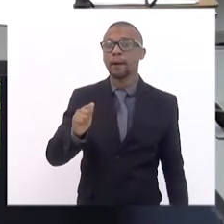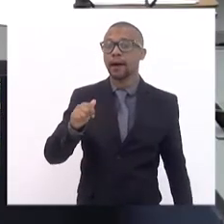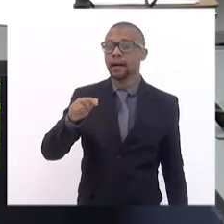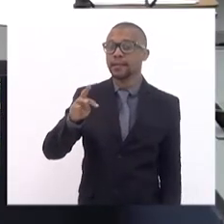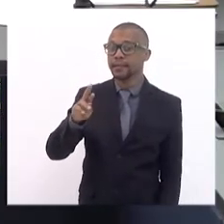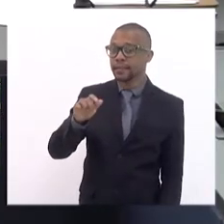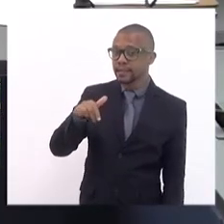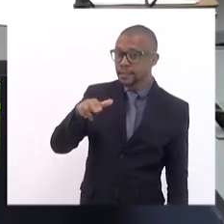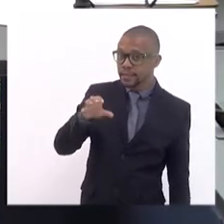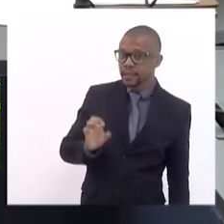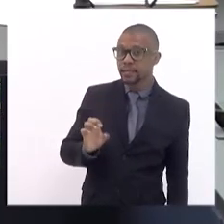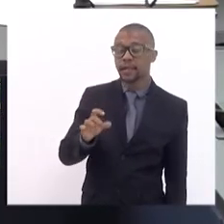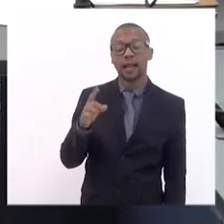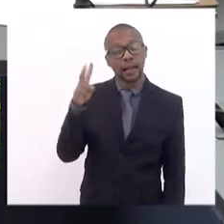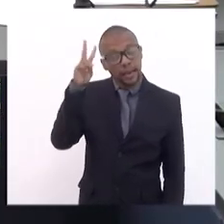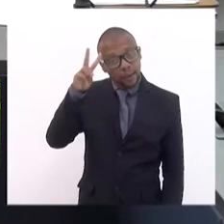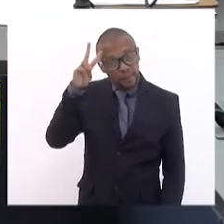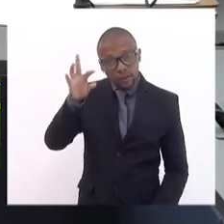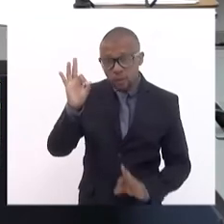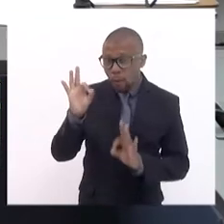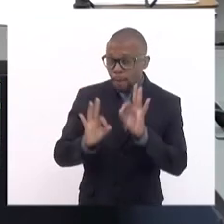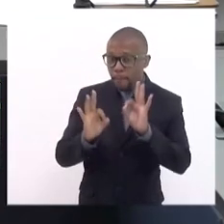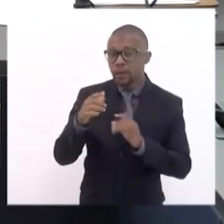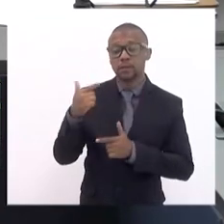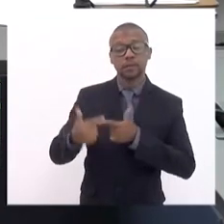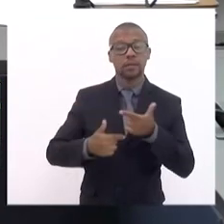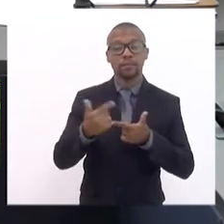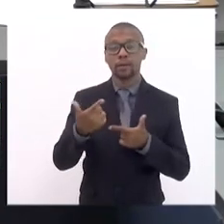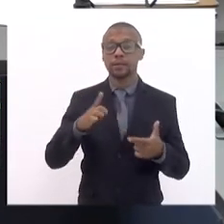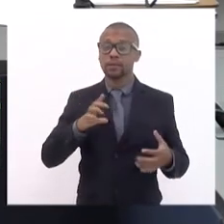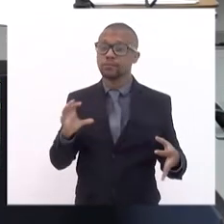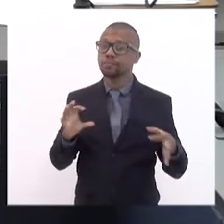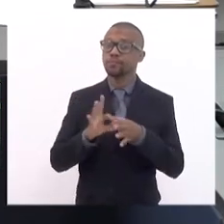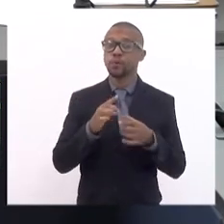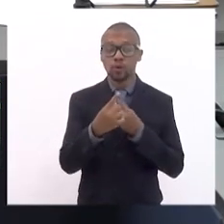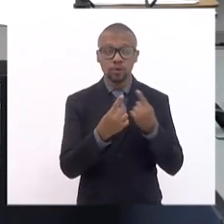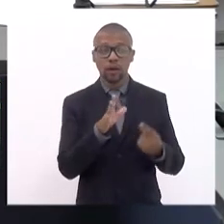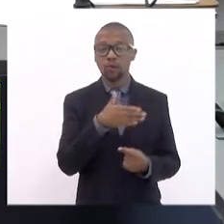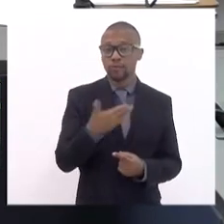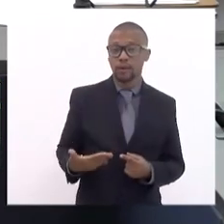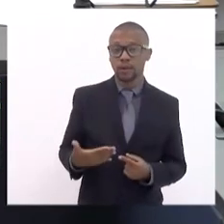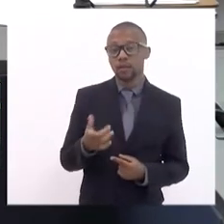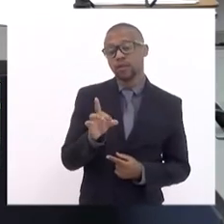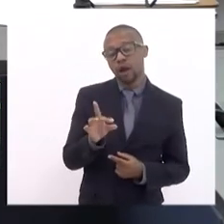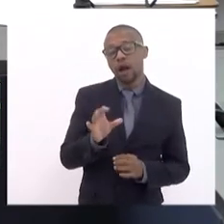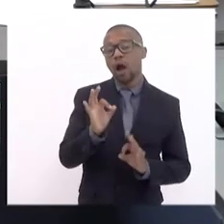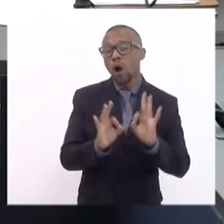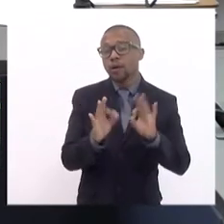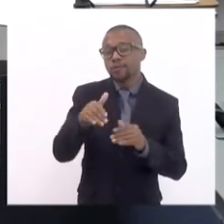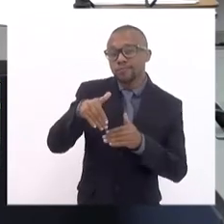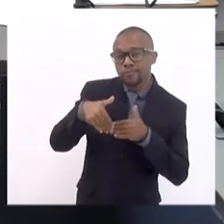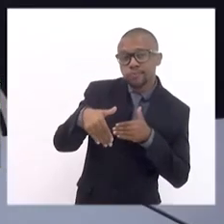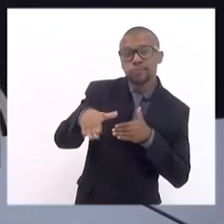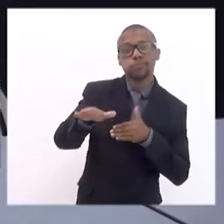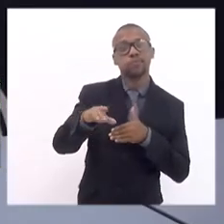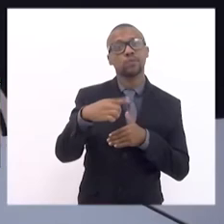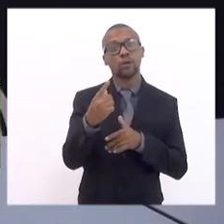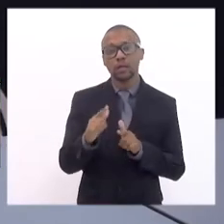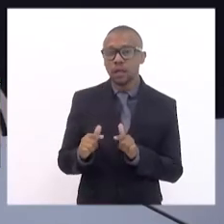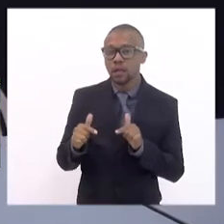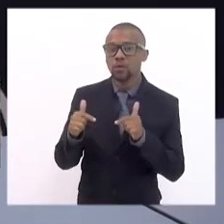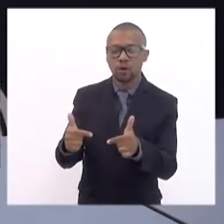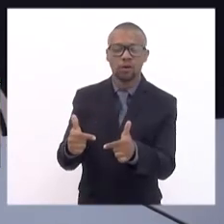de EcoSol. Sim. Que já está pronto, feito em diálogo com o governo. Portanto, só executar. Acho que deve organizar um pouco as nossas